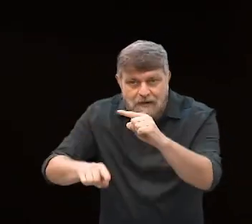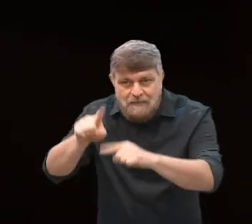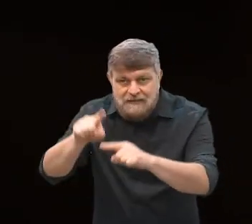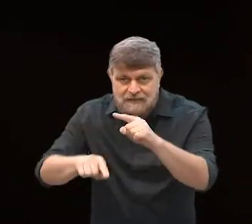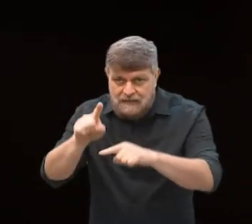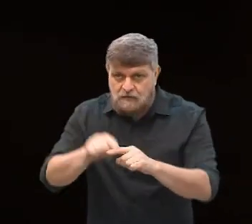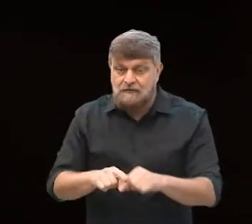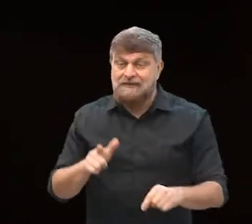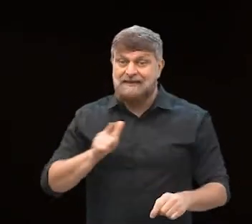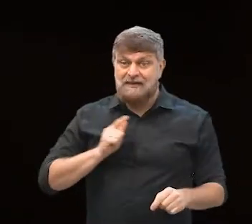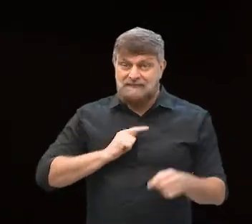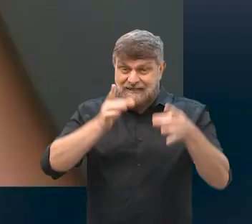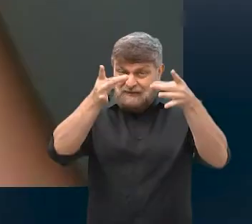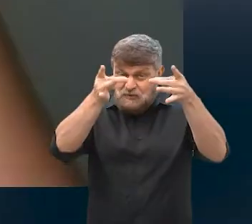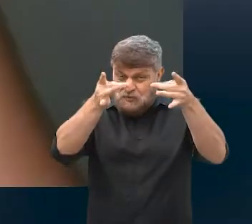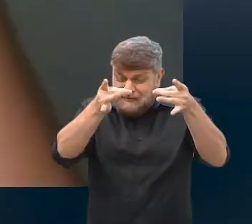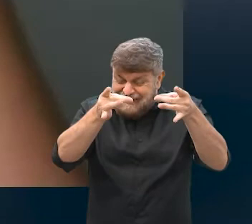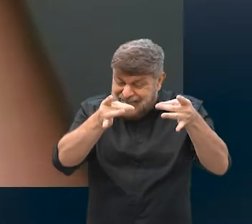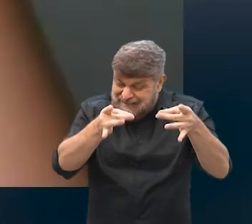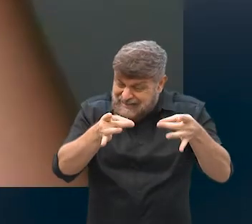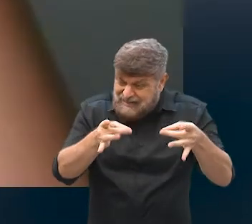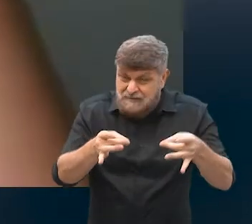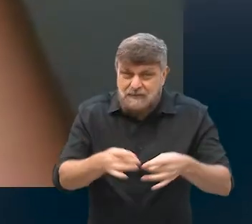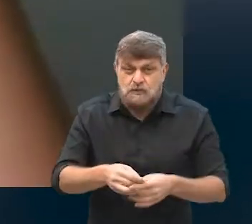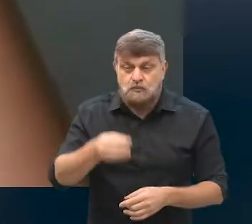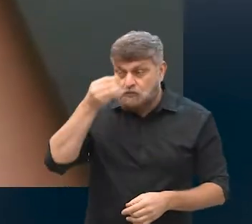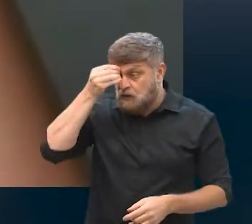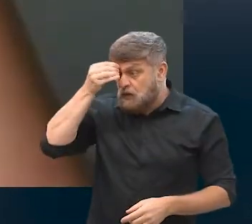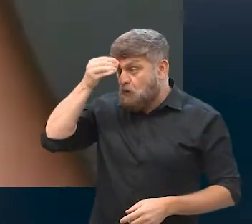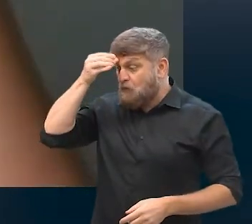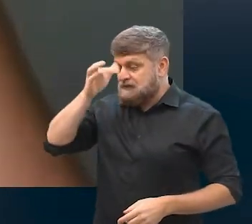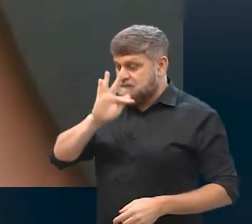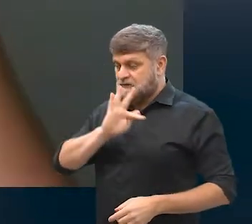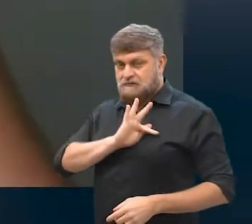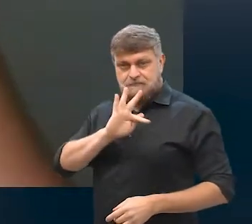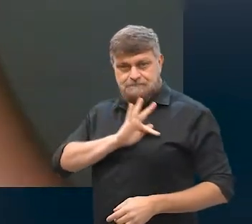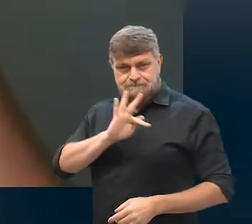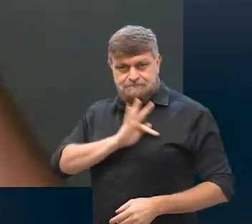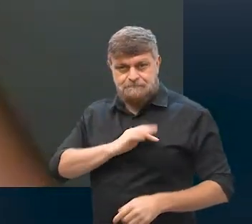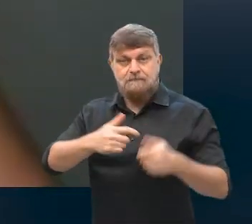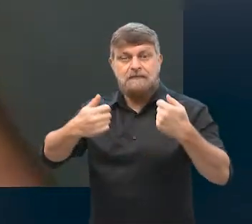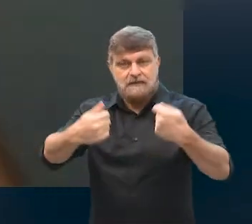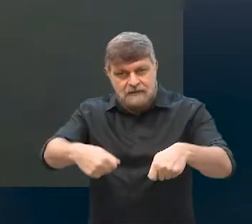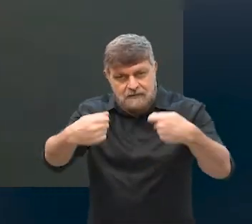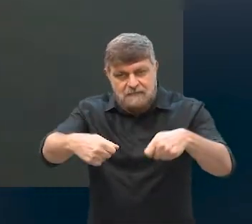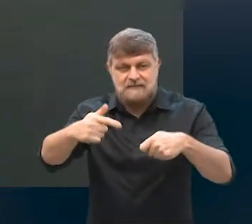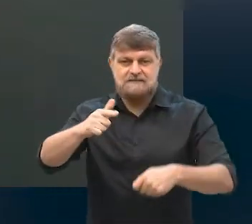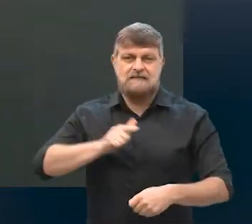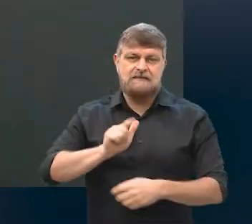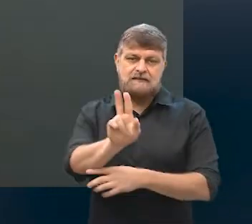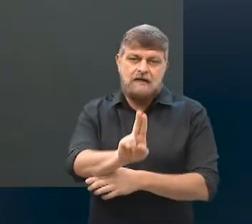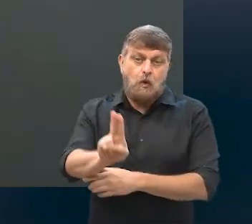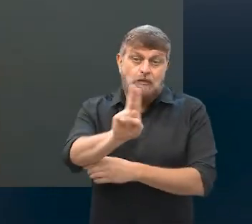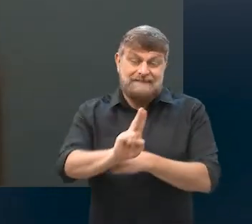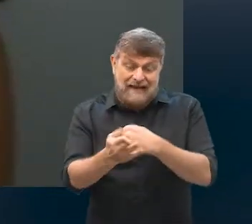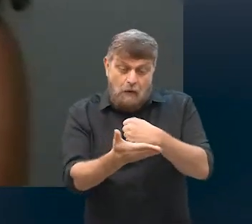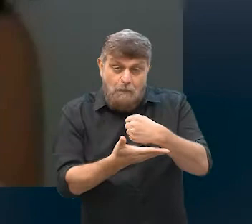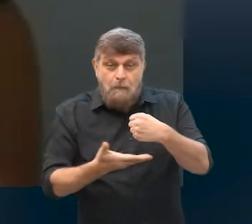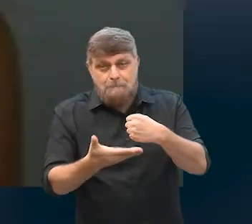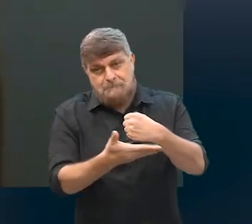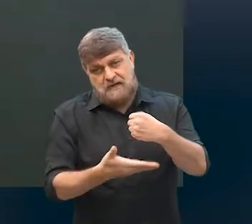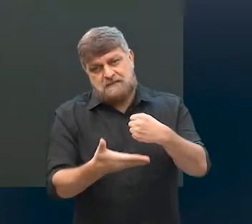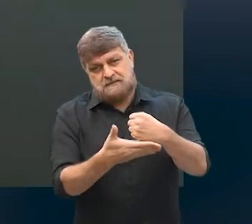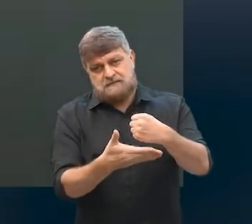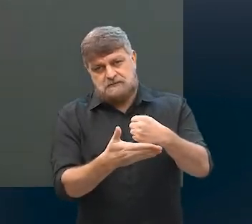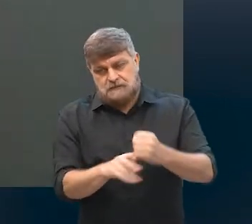é um nível de detalhamento e de conhecimento técnico que tem que ser utilizado como base e fundamento